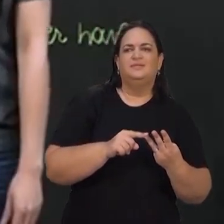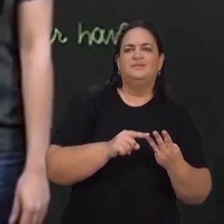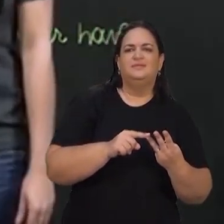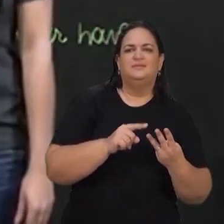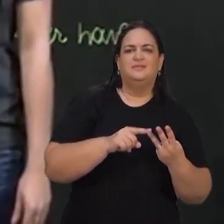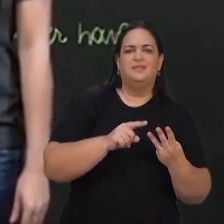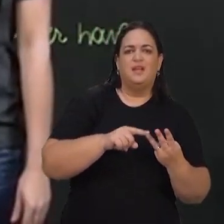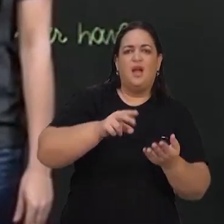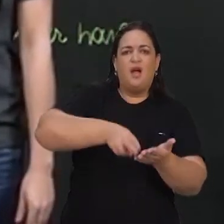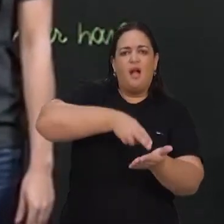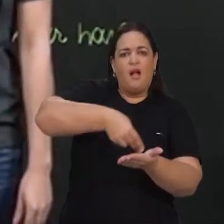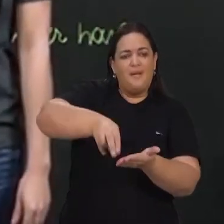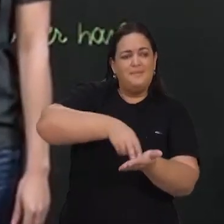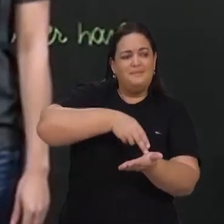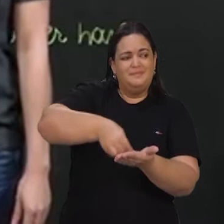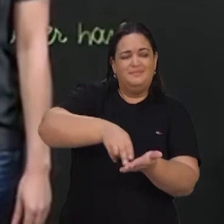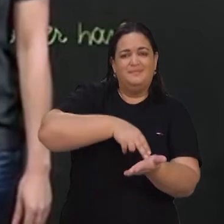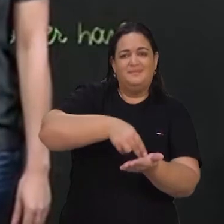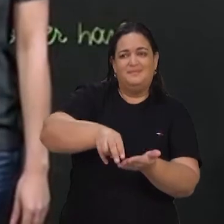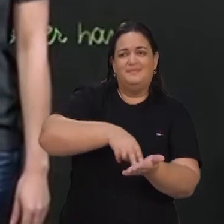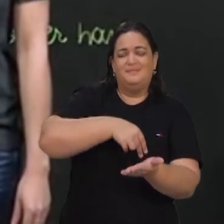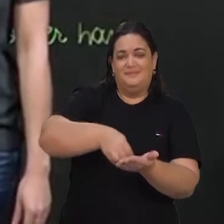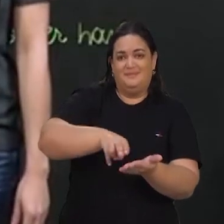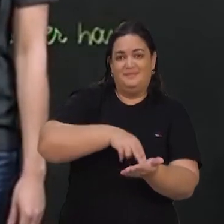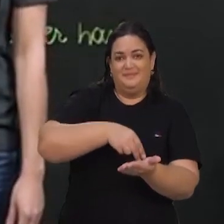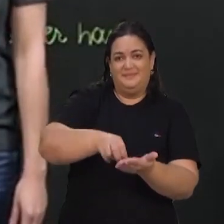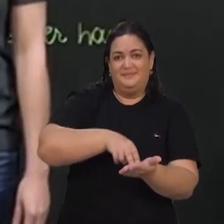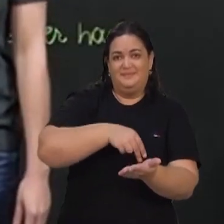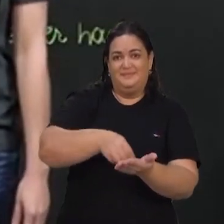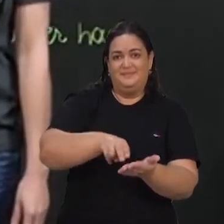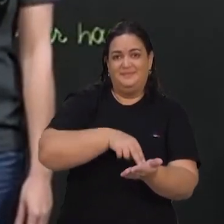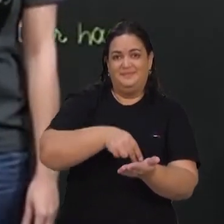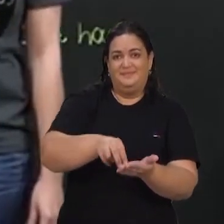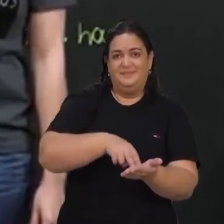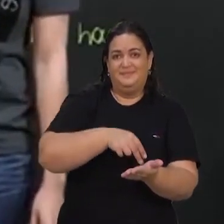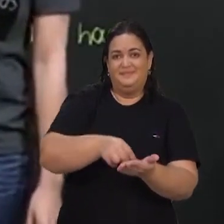Aqui é manteiga, butter.